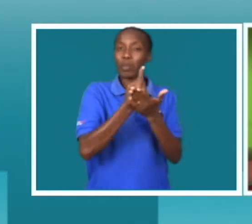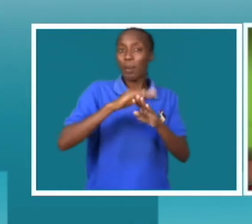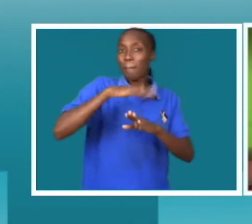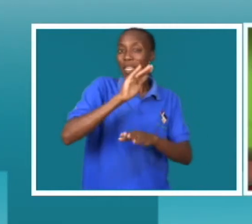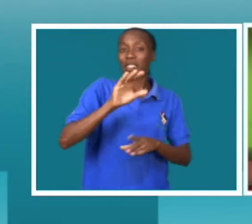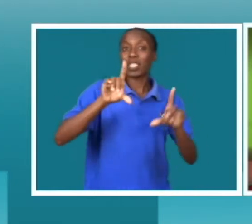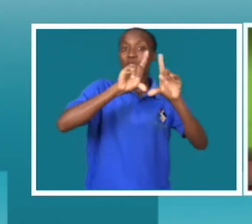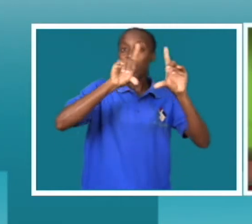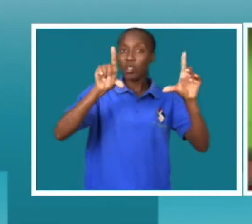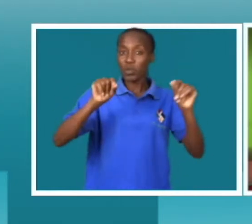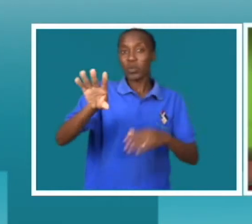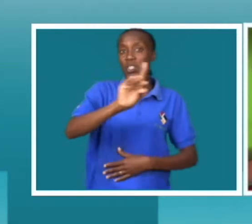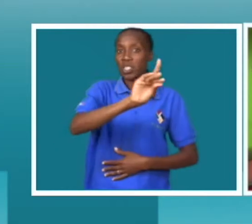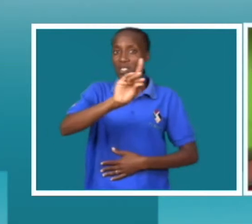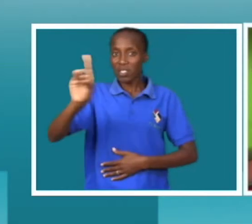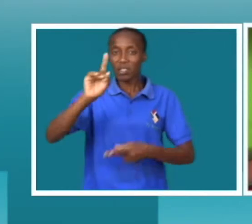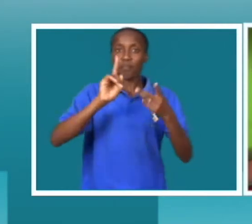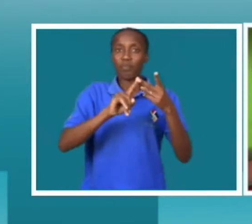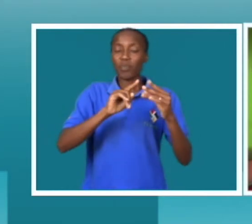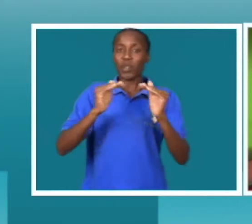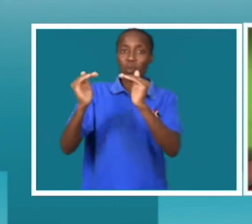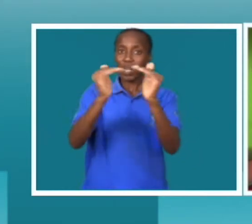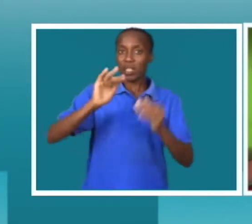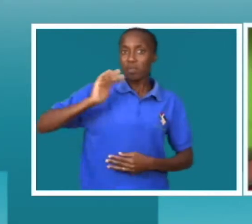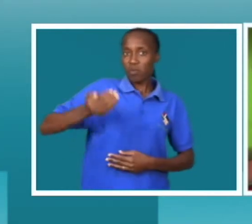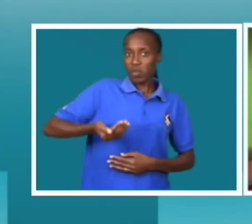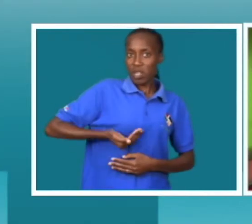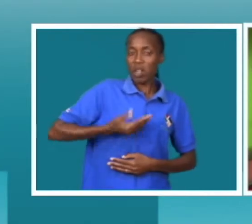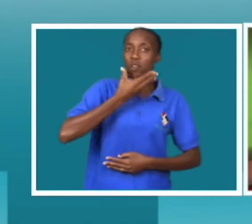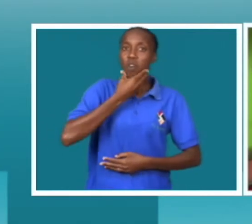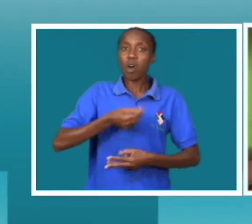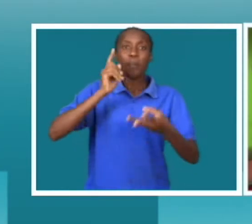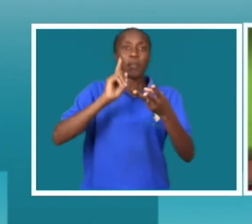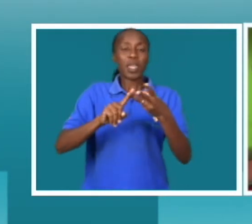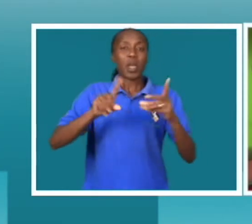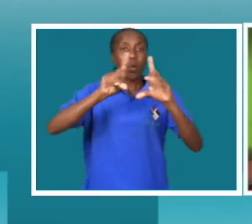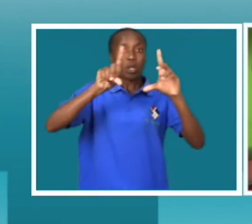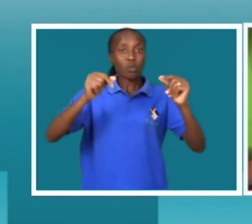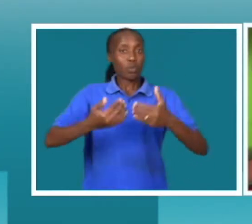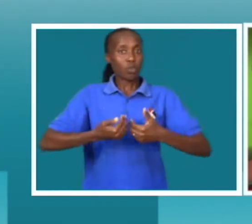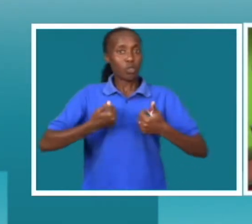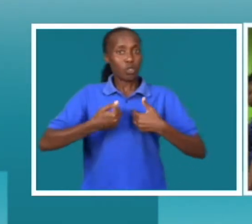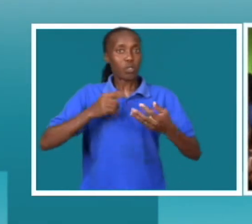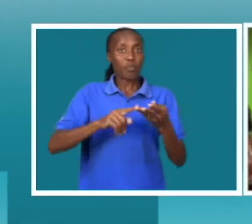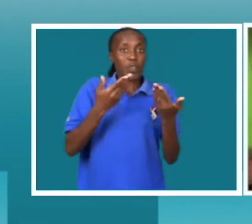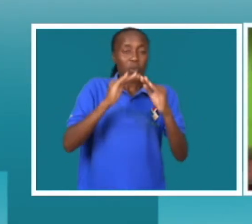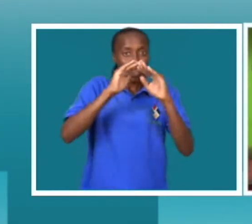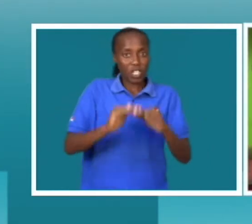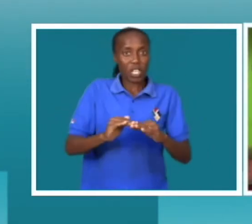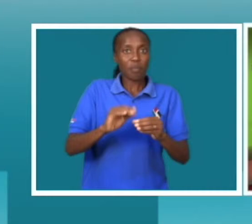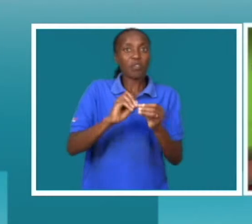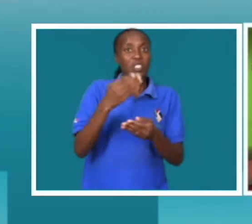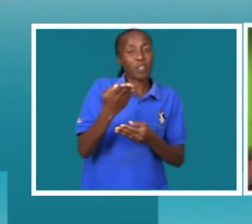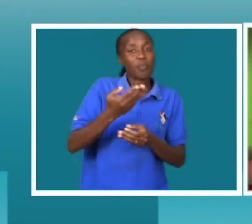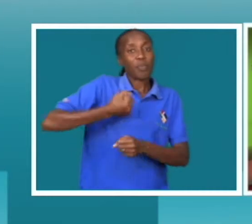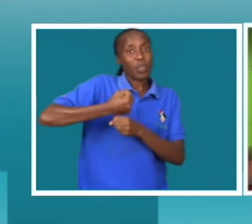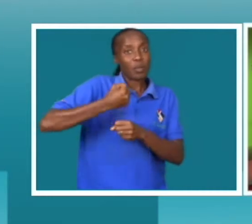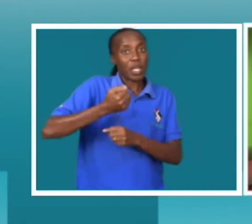da deficiência, a questão de gênio, a questão da juventude. E eu acho que, neste momento, o MASC está indo nesta linha.